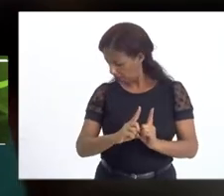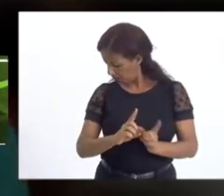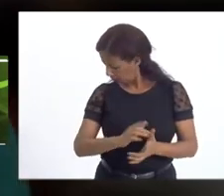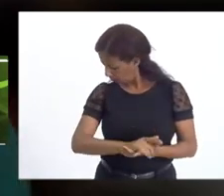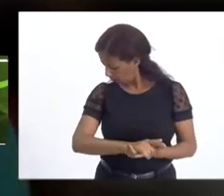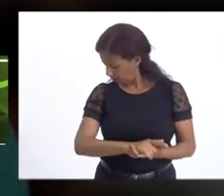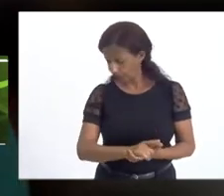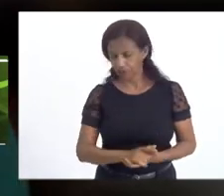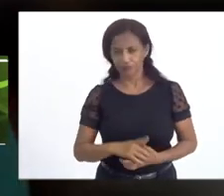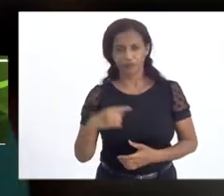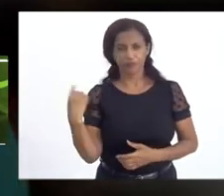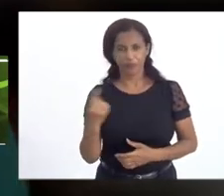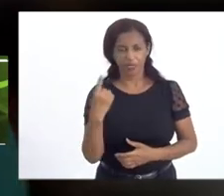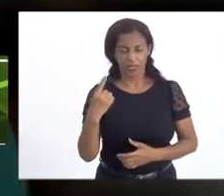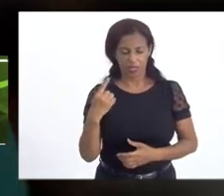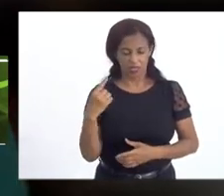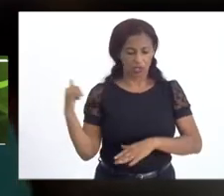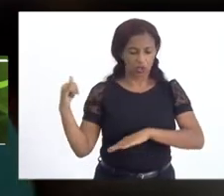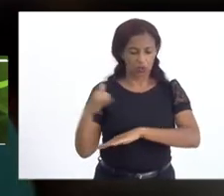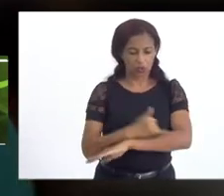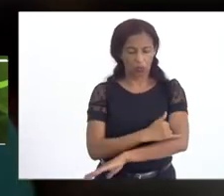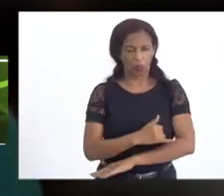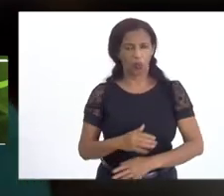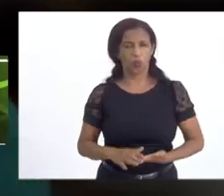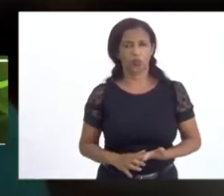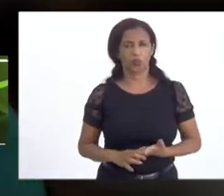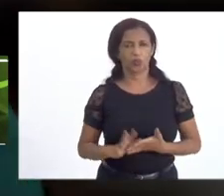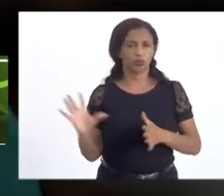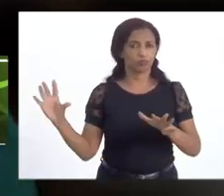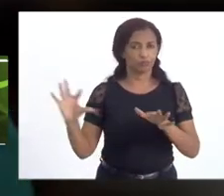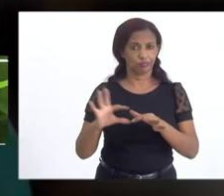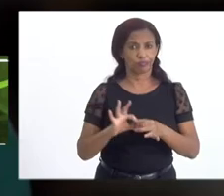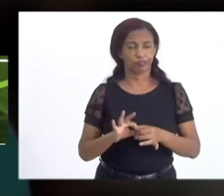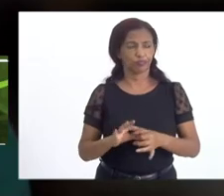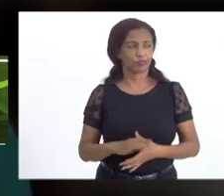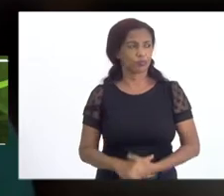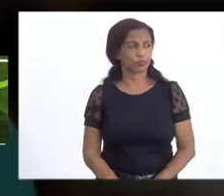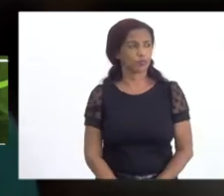pouso, nesses casos de voos de feeder, de voos de conexão.